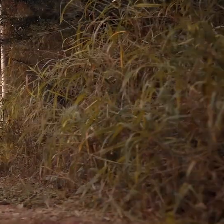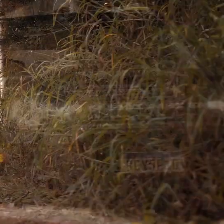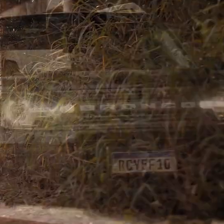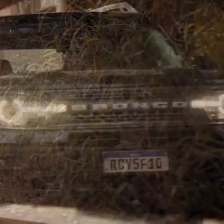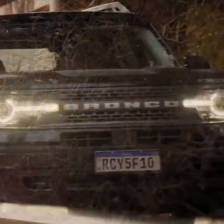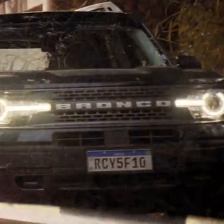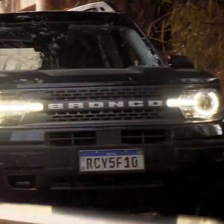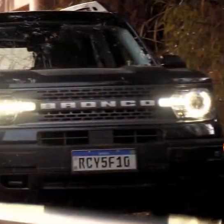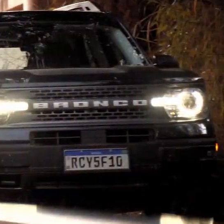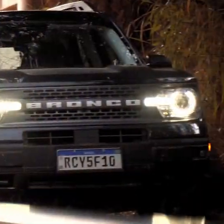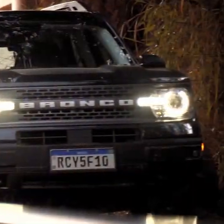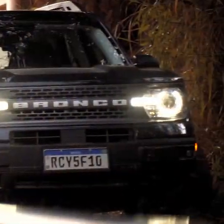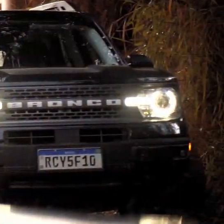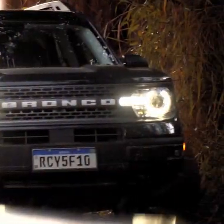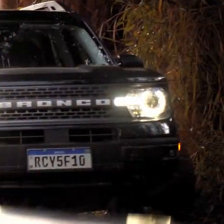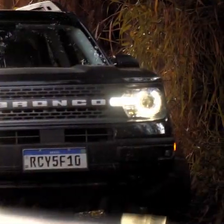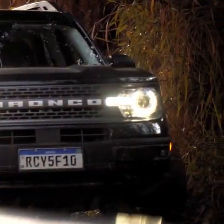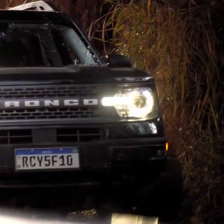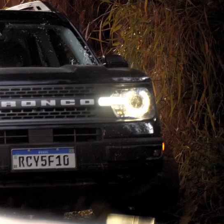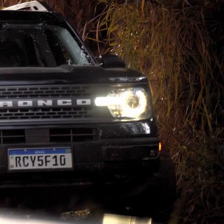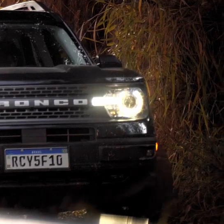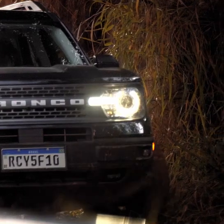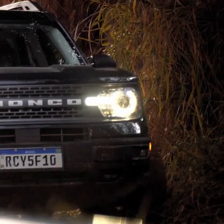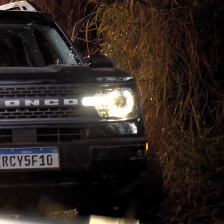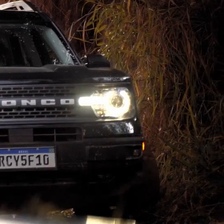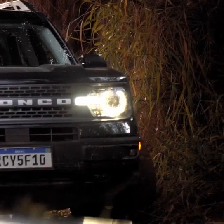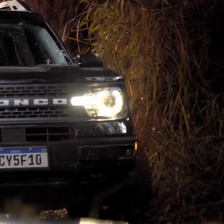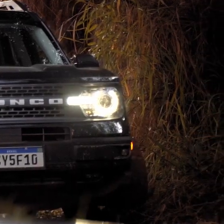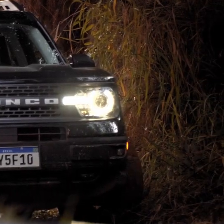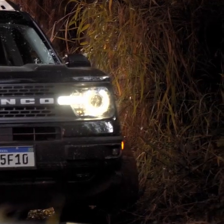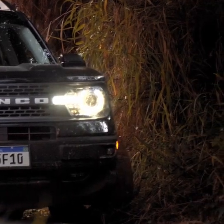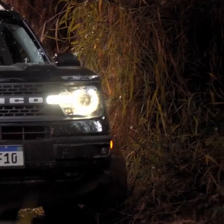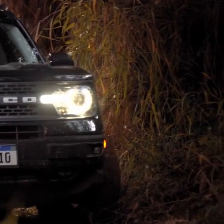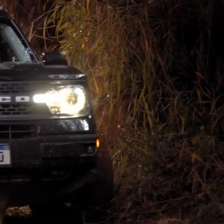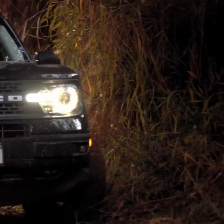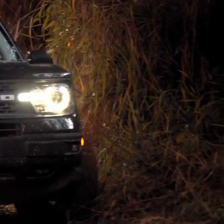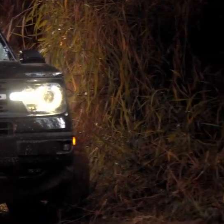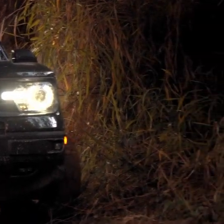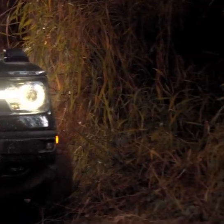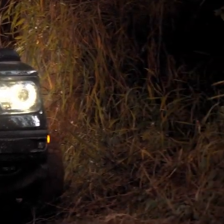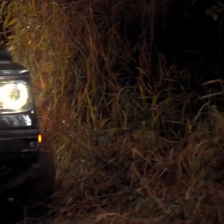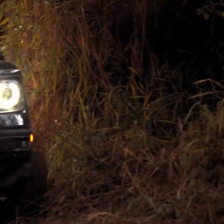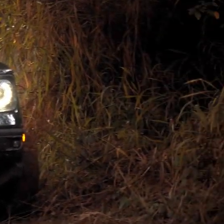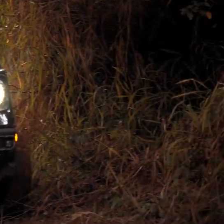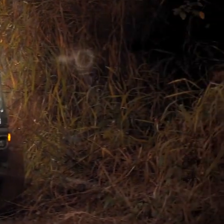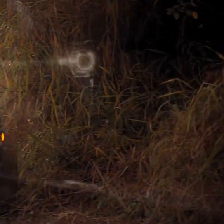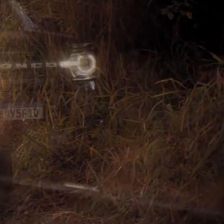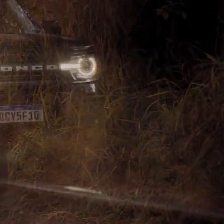Jeep Bandeirante e do Bronco parados sob um viaduto na região rural.